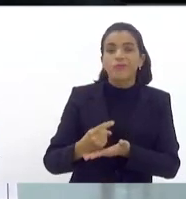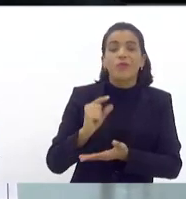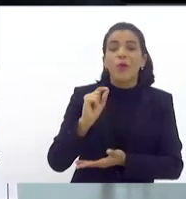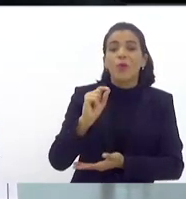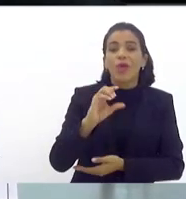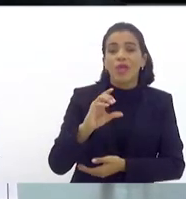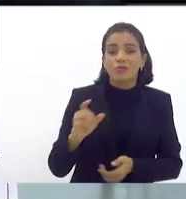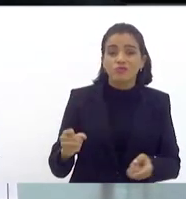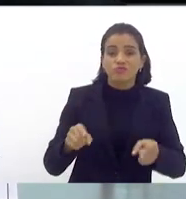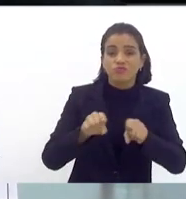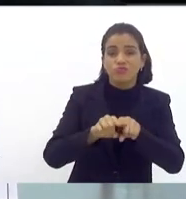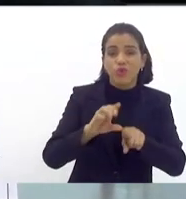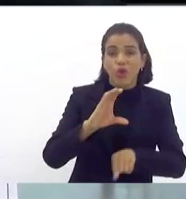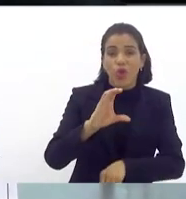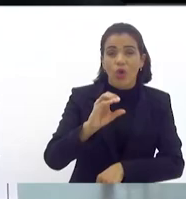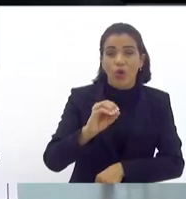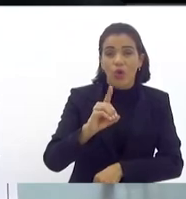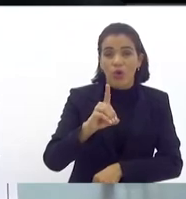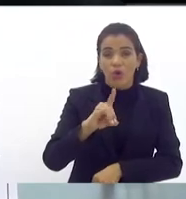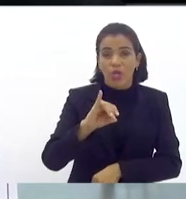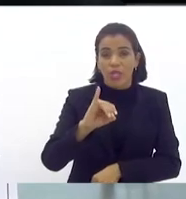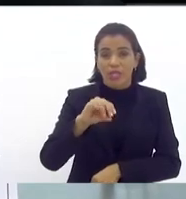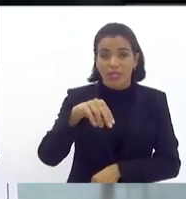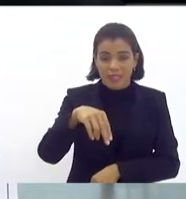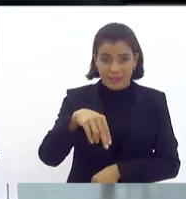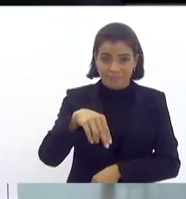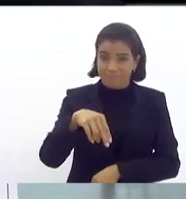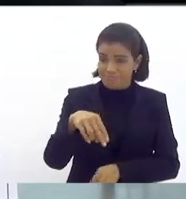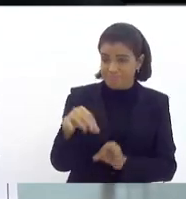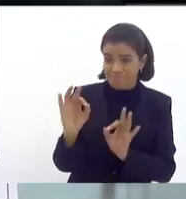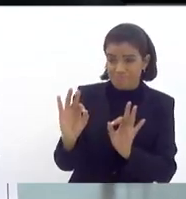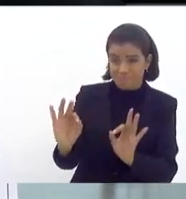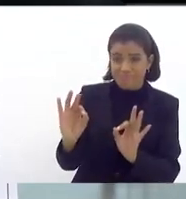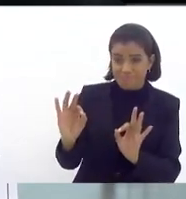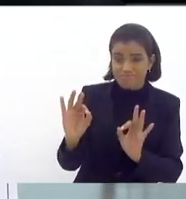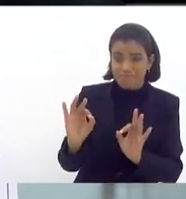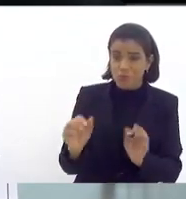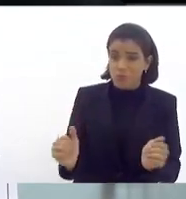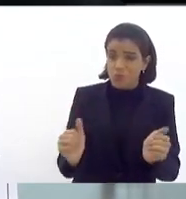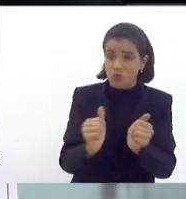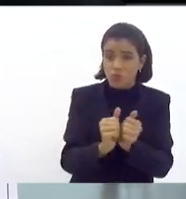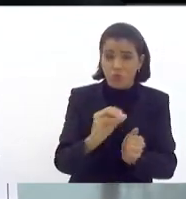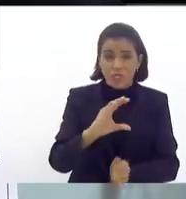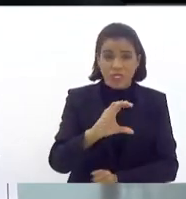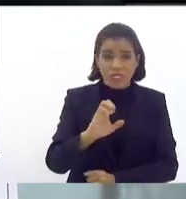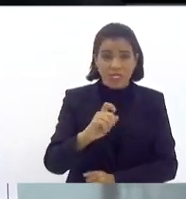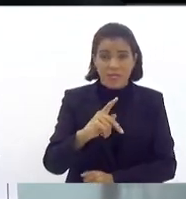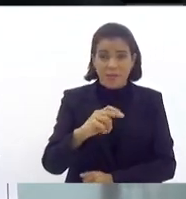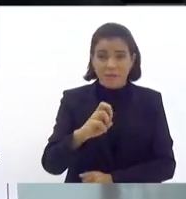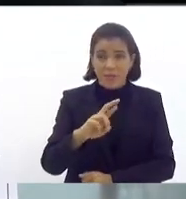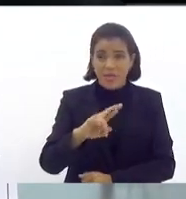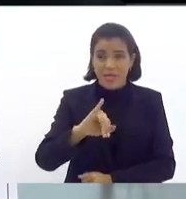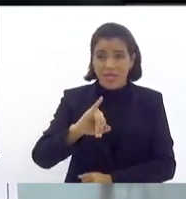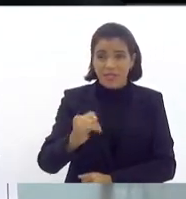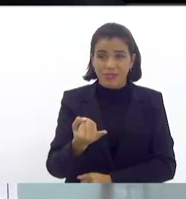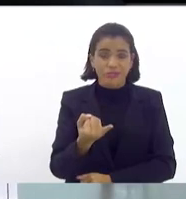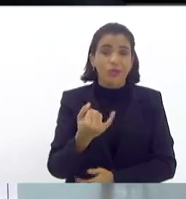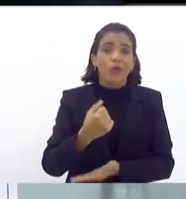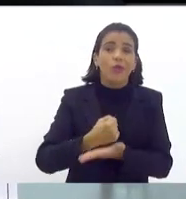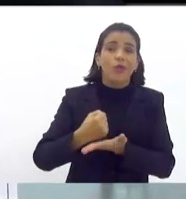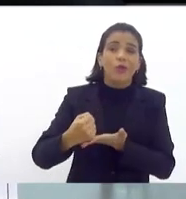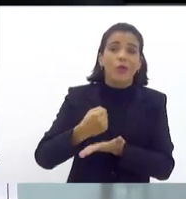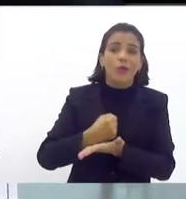Codim. E a Codim, exatamente, fez com a CEPERJ, a delegação da CEPERJ,